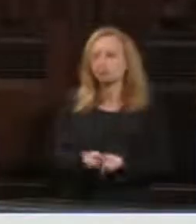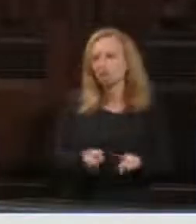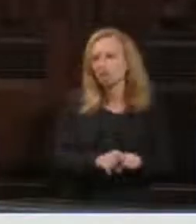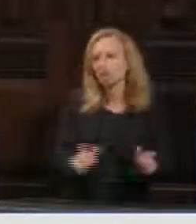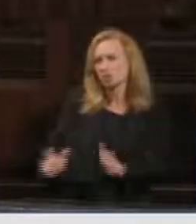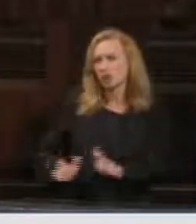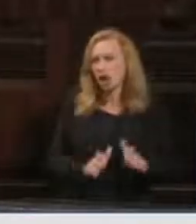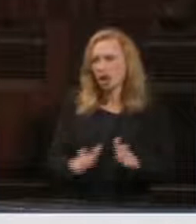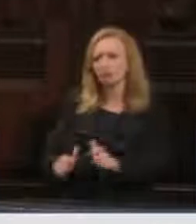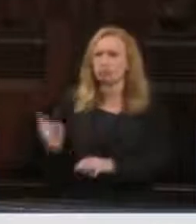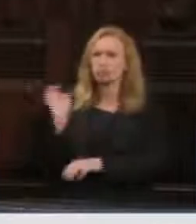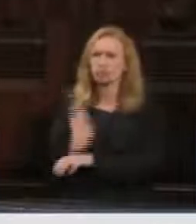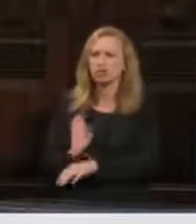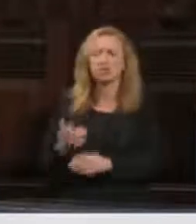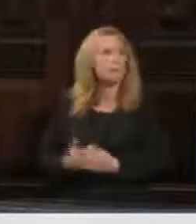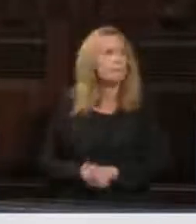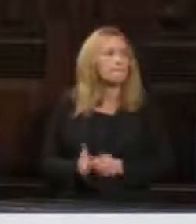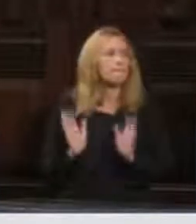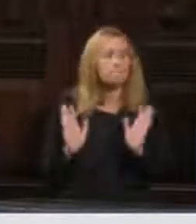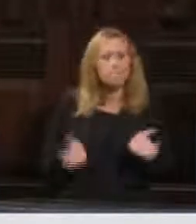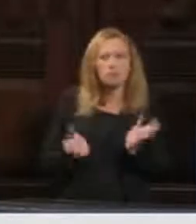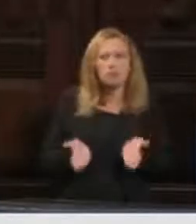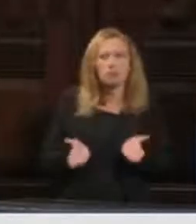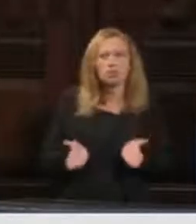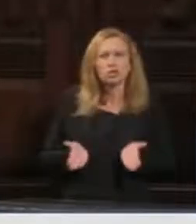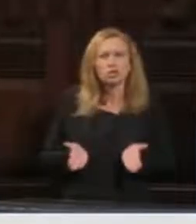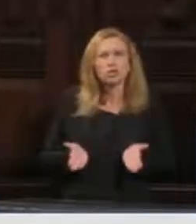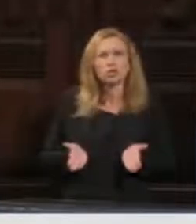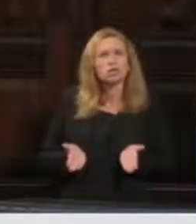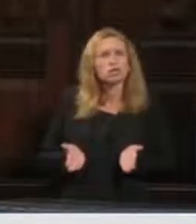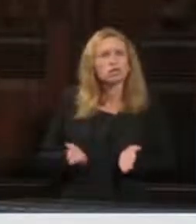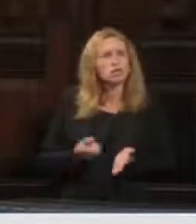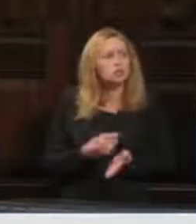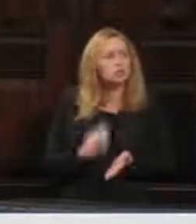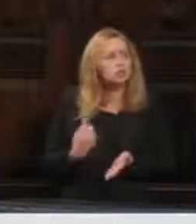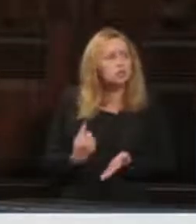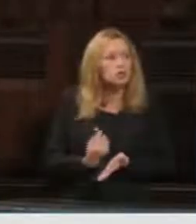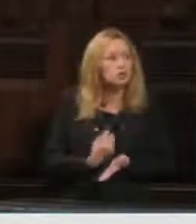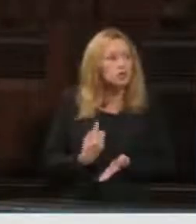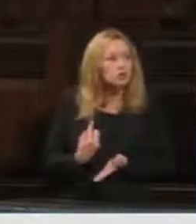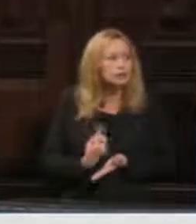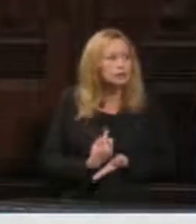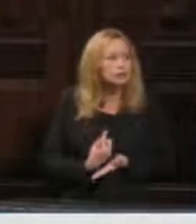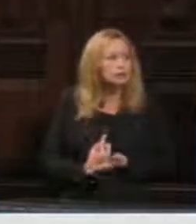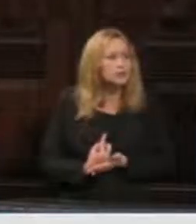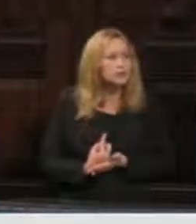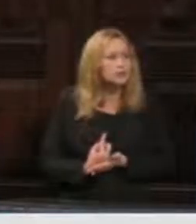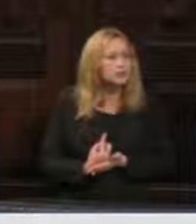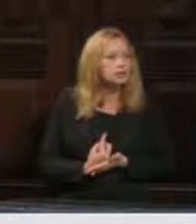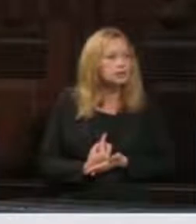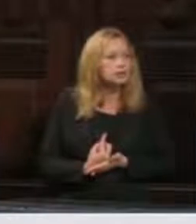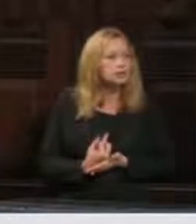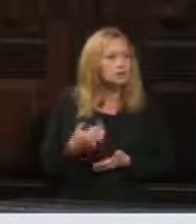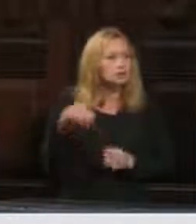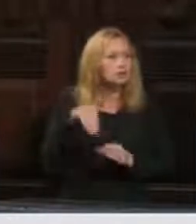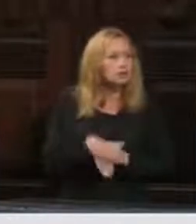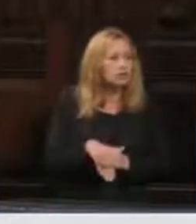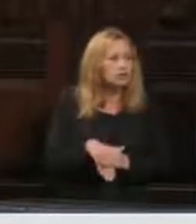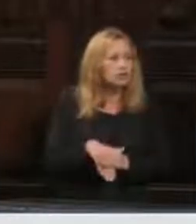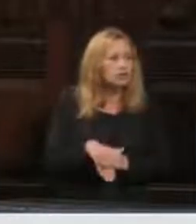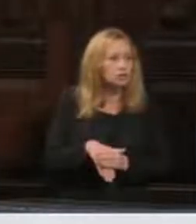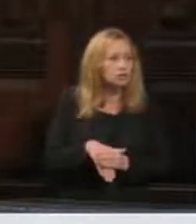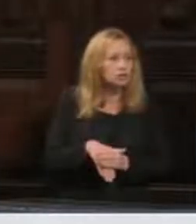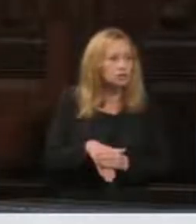do estado, né? Hoje nós decidimos, por votação,